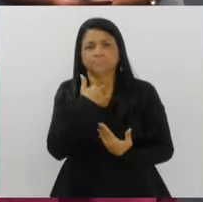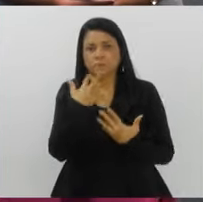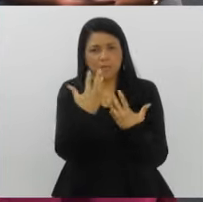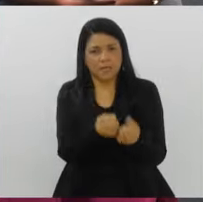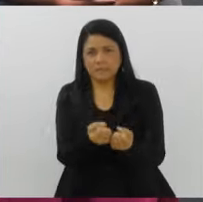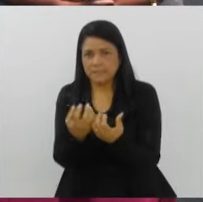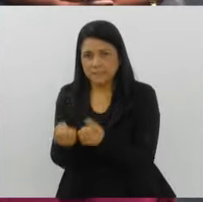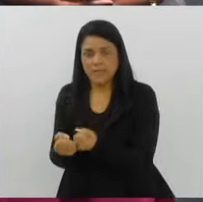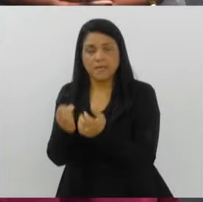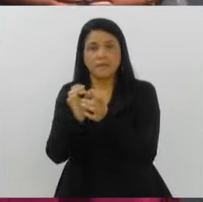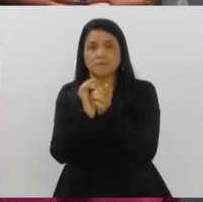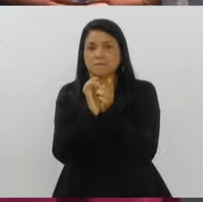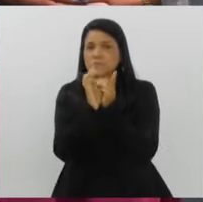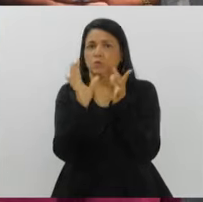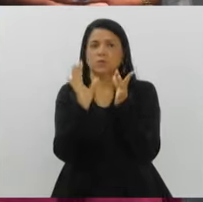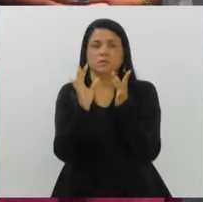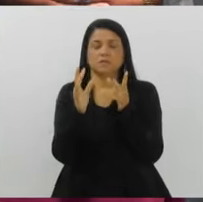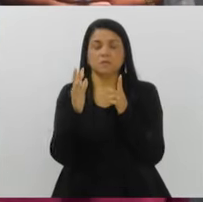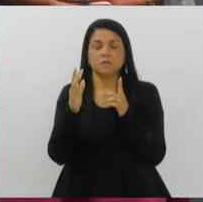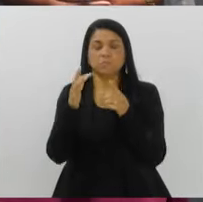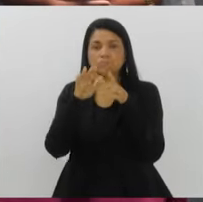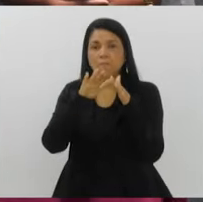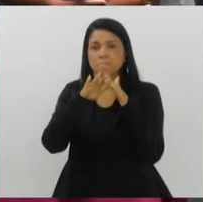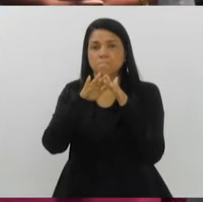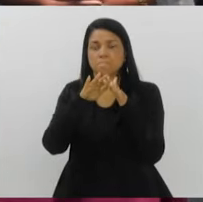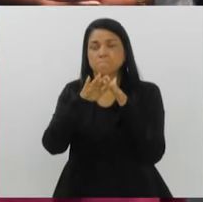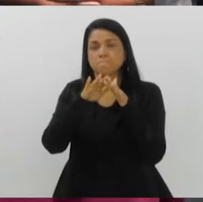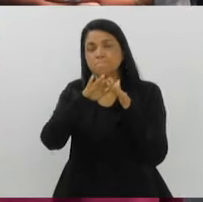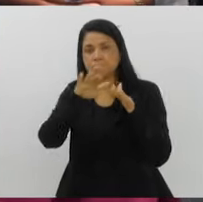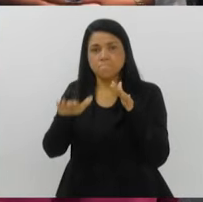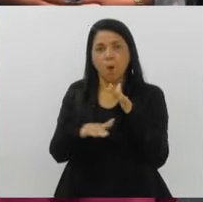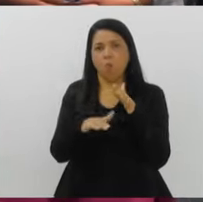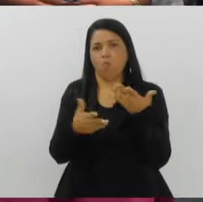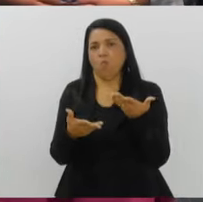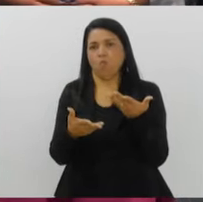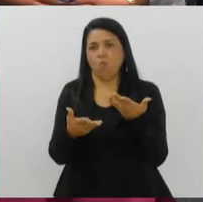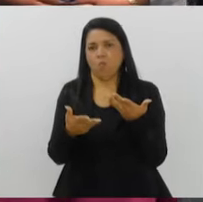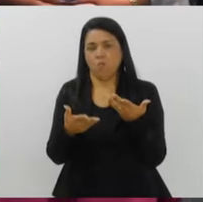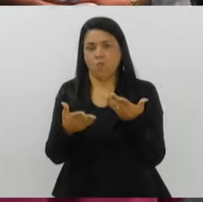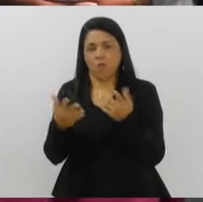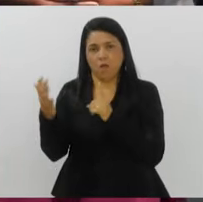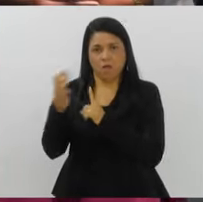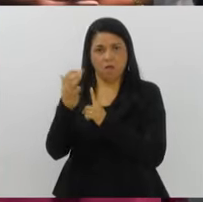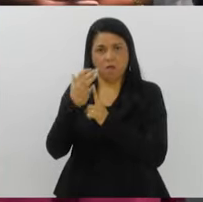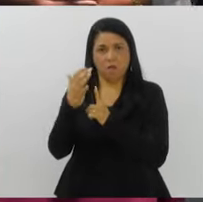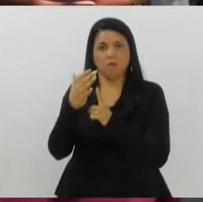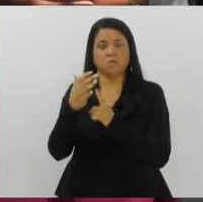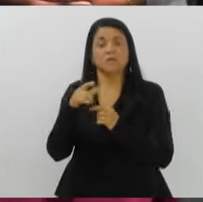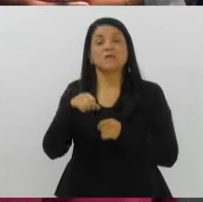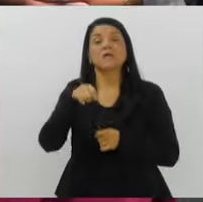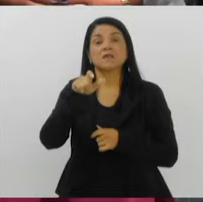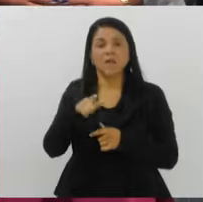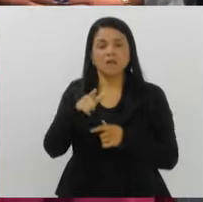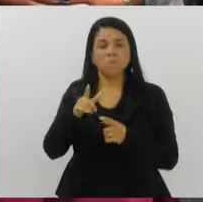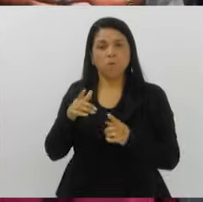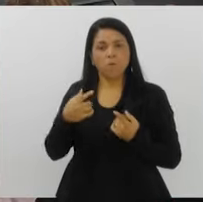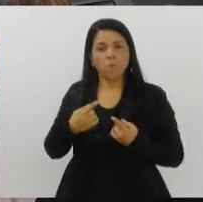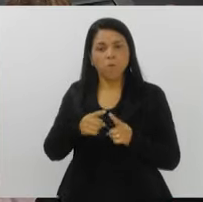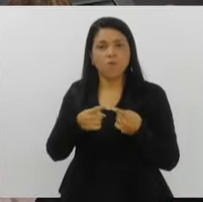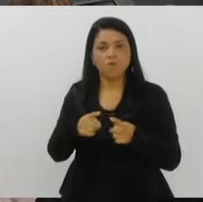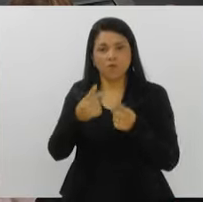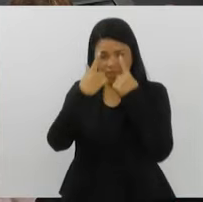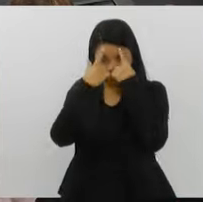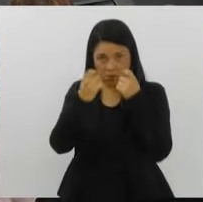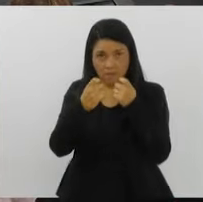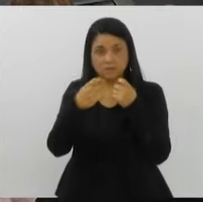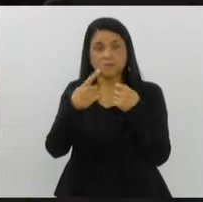a democracia continue sendo atacada no Estado do Rio de Janeiro. Quem provoca violência política tem que responder por isso. O